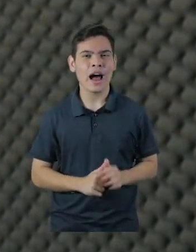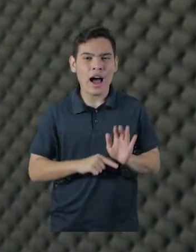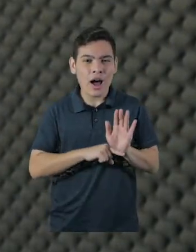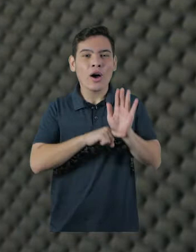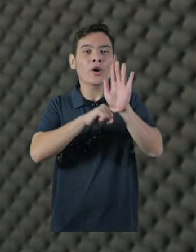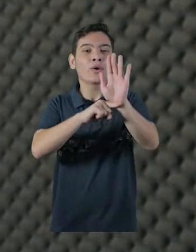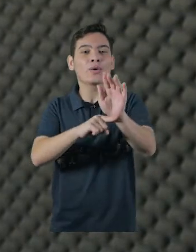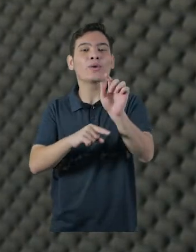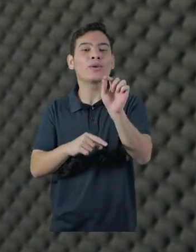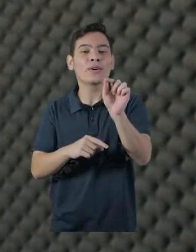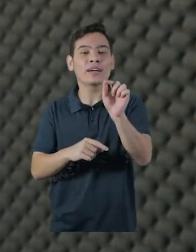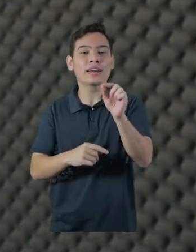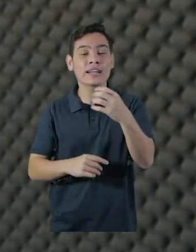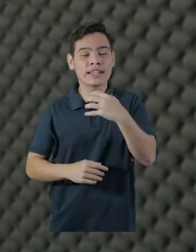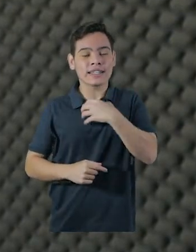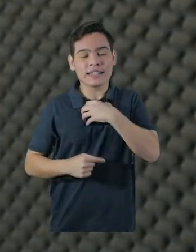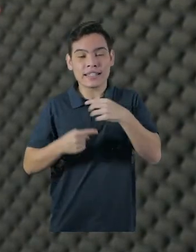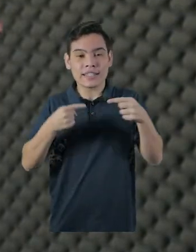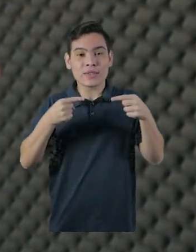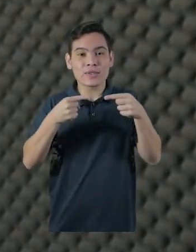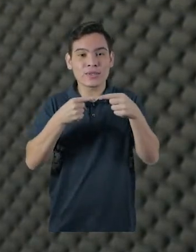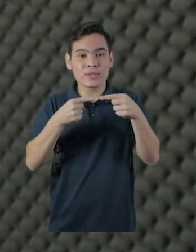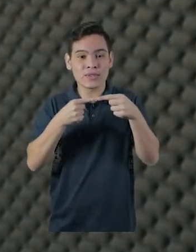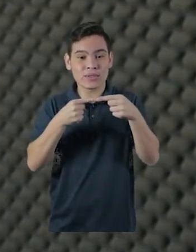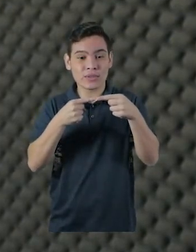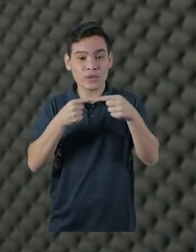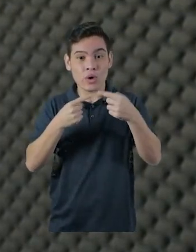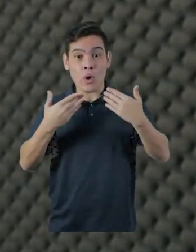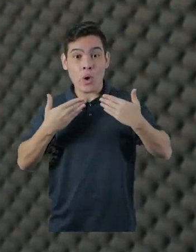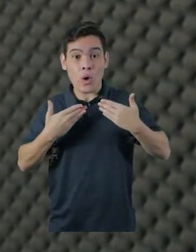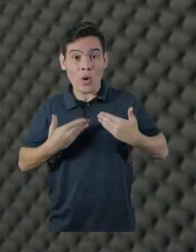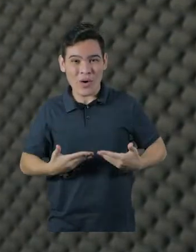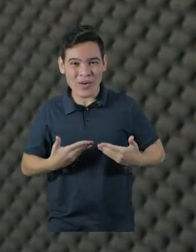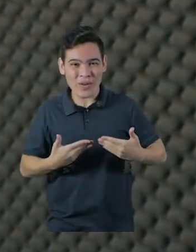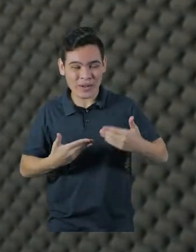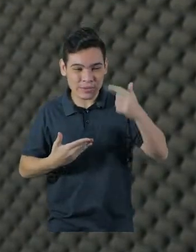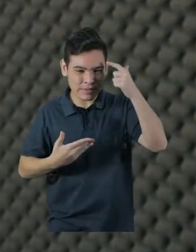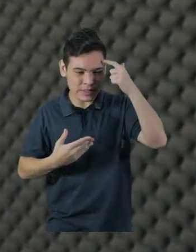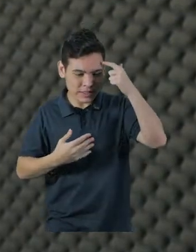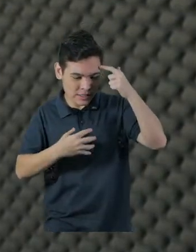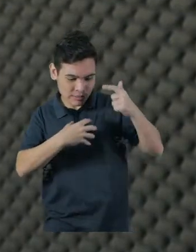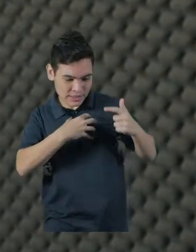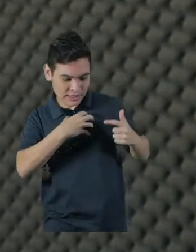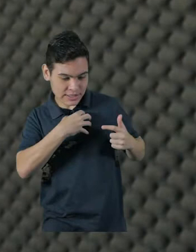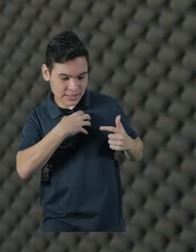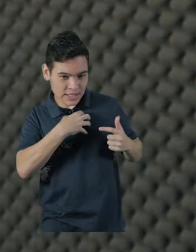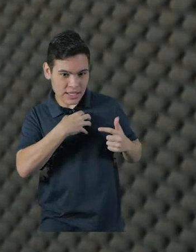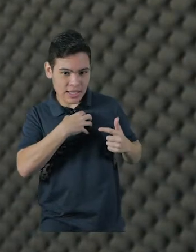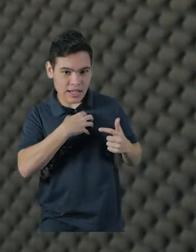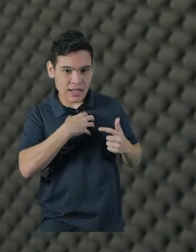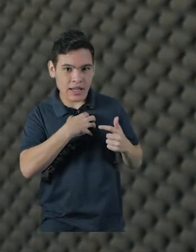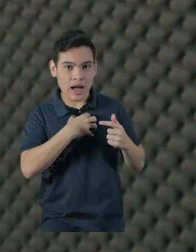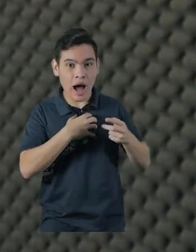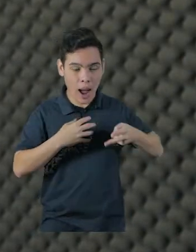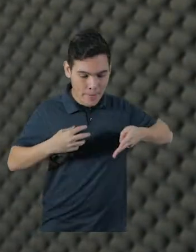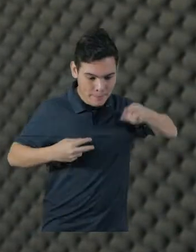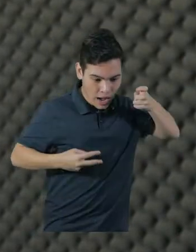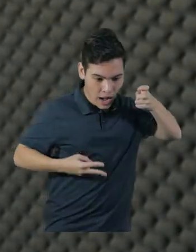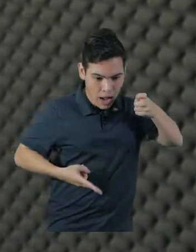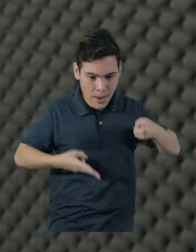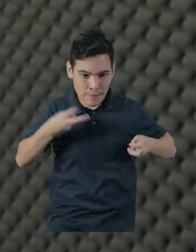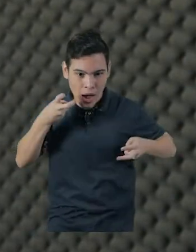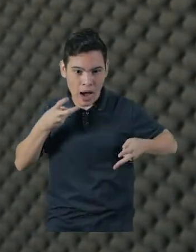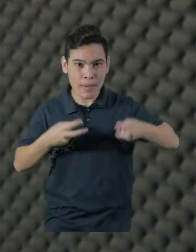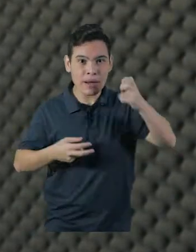sintonização com um saber mais reflexo do corpo, para ampliar a percepção